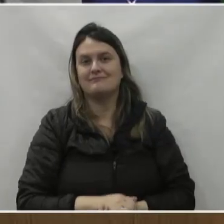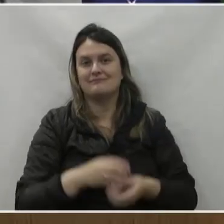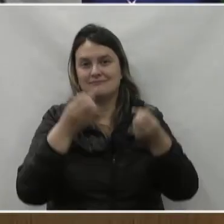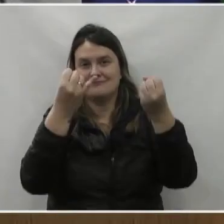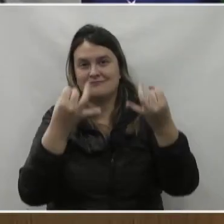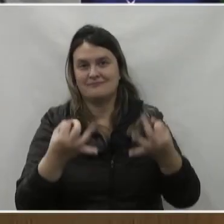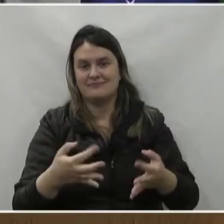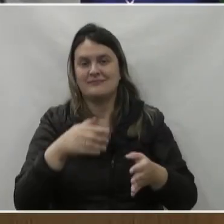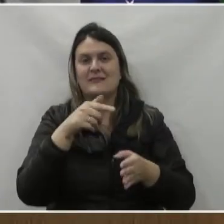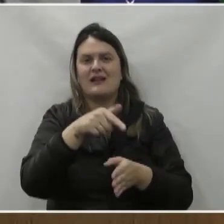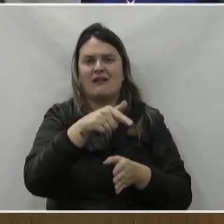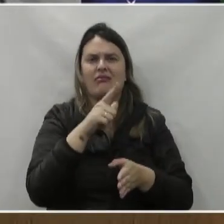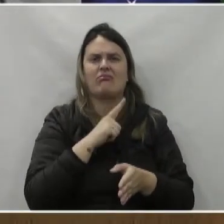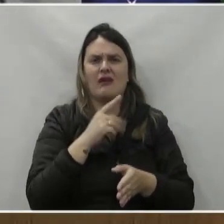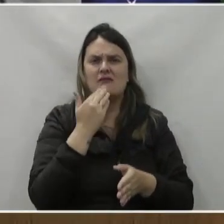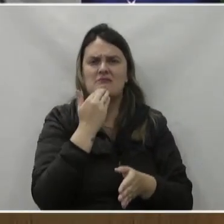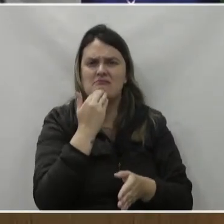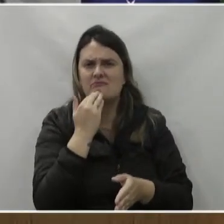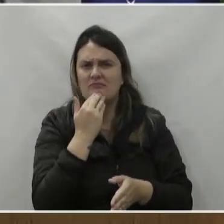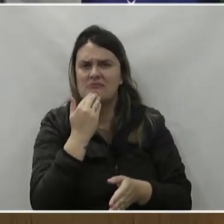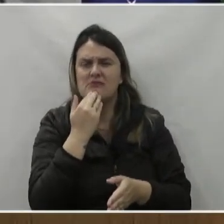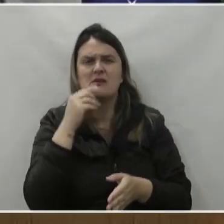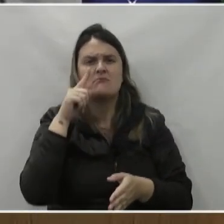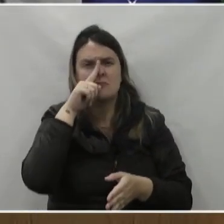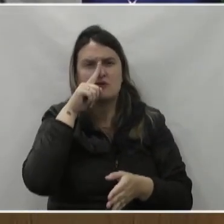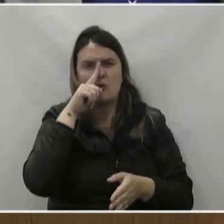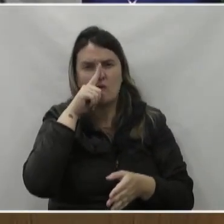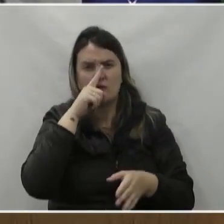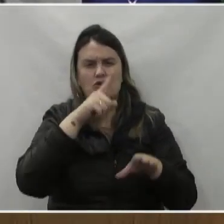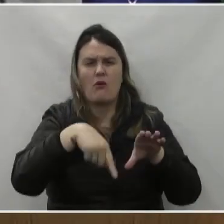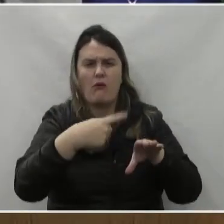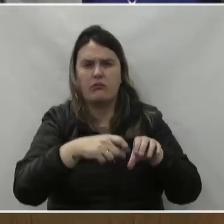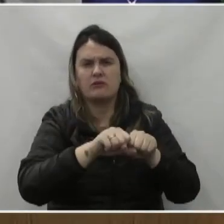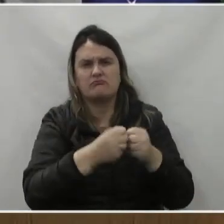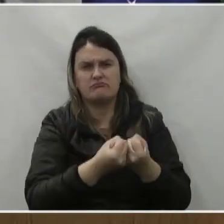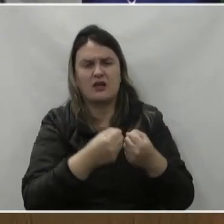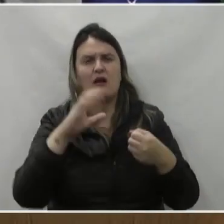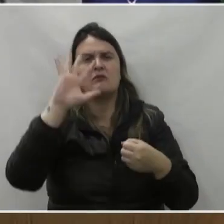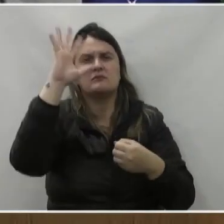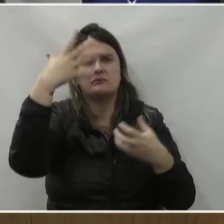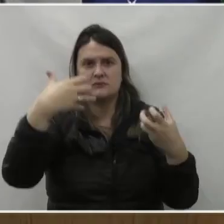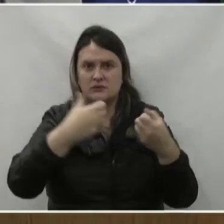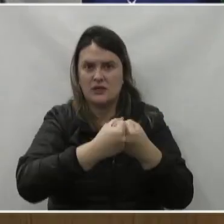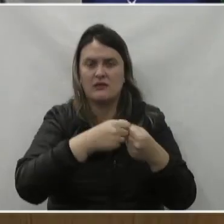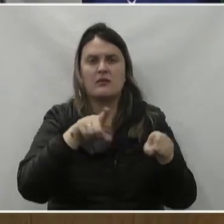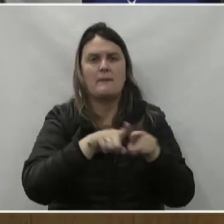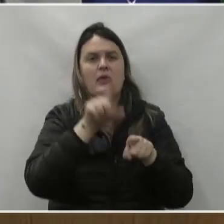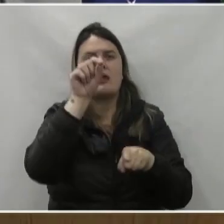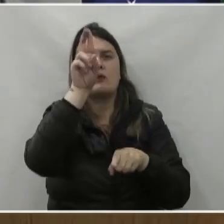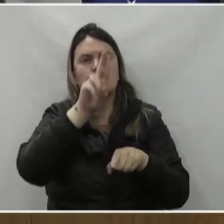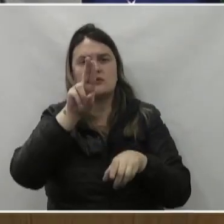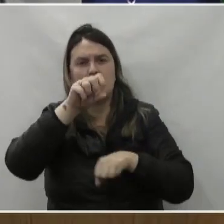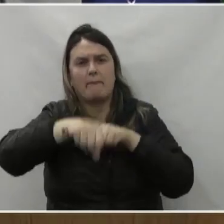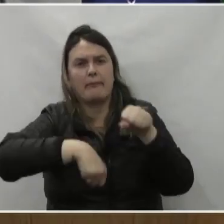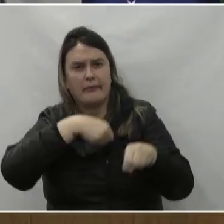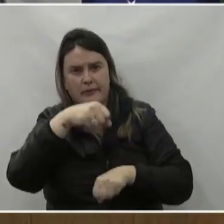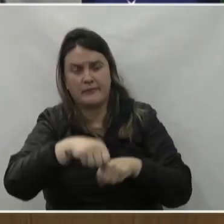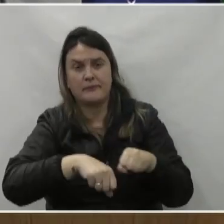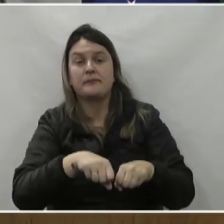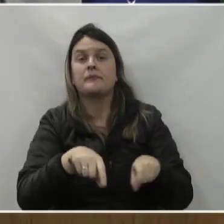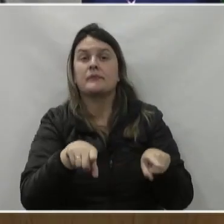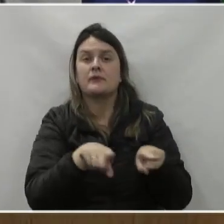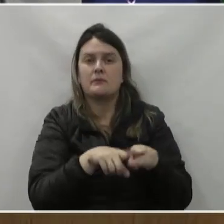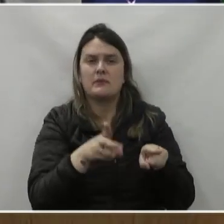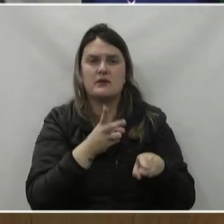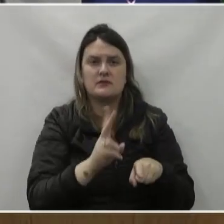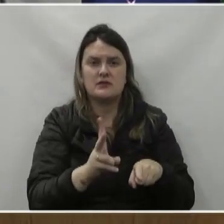Justificativa. A via apresenta buracos que colocam em risco a segurança de motoristas, ciclistas e pedestres, além de